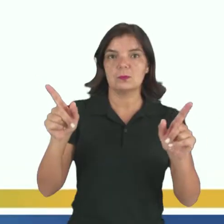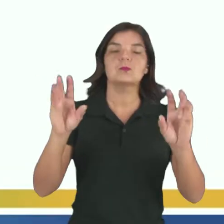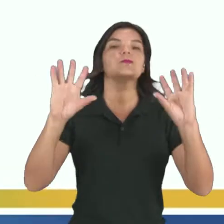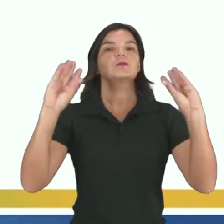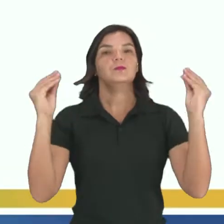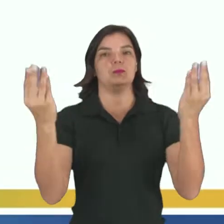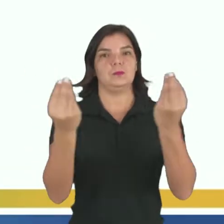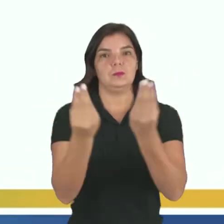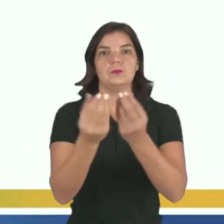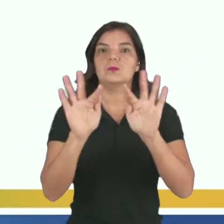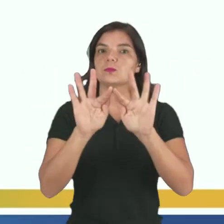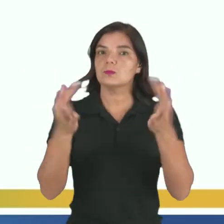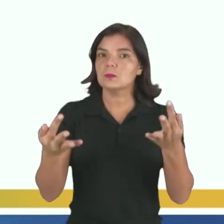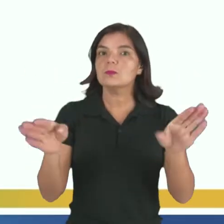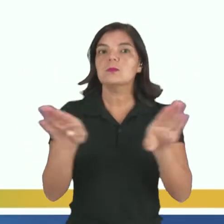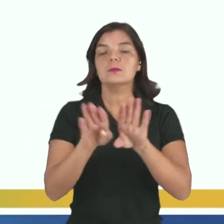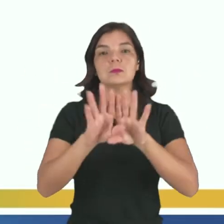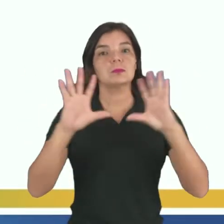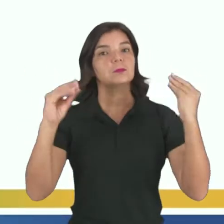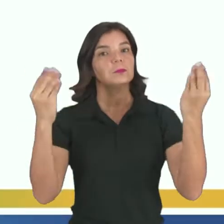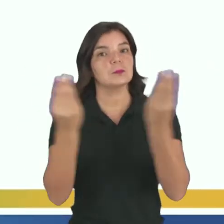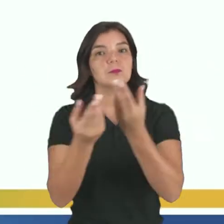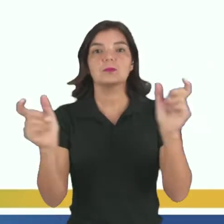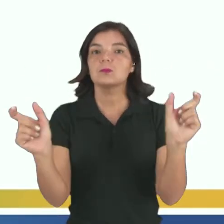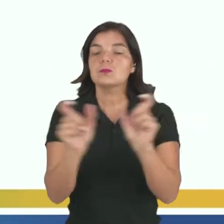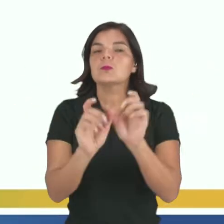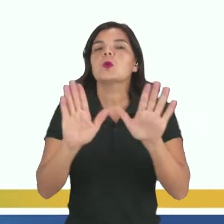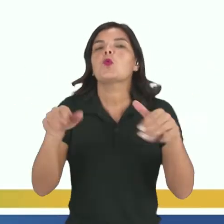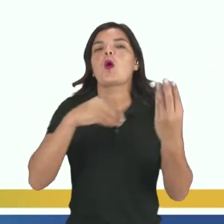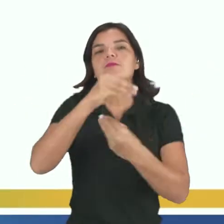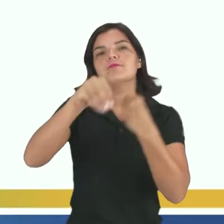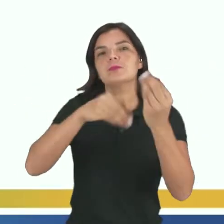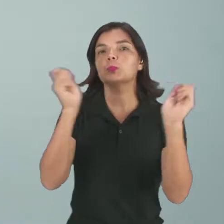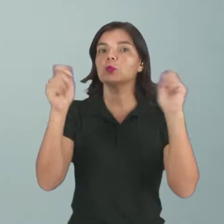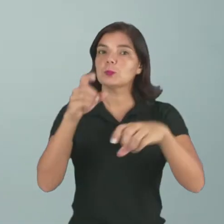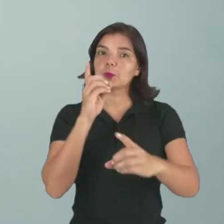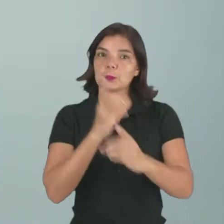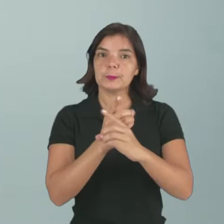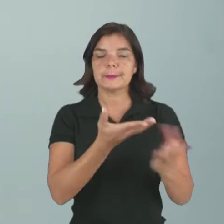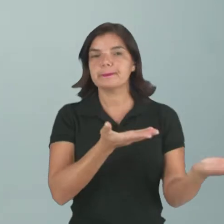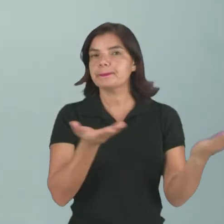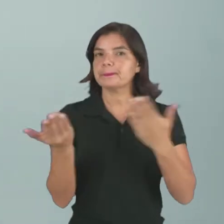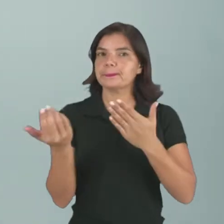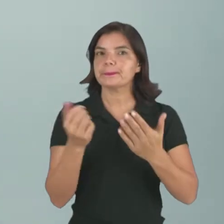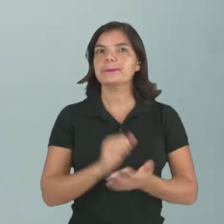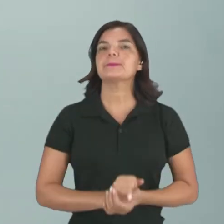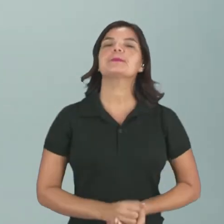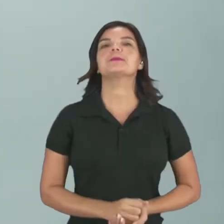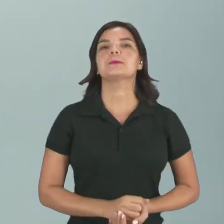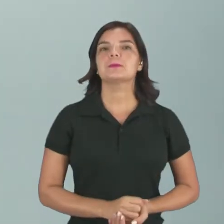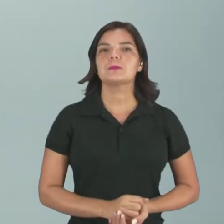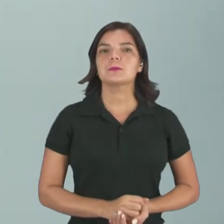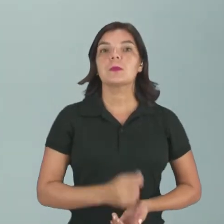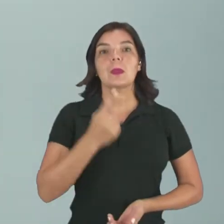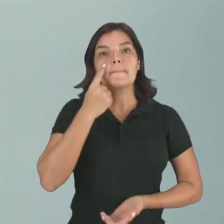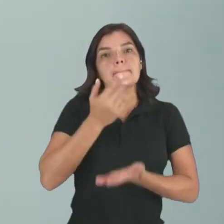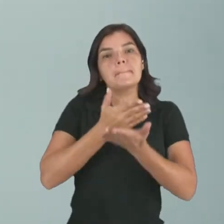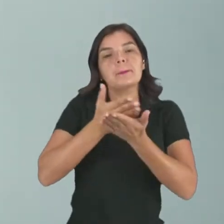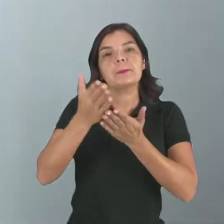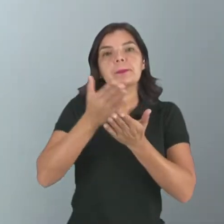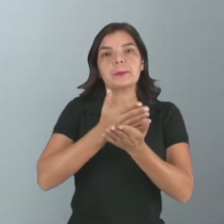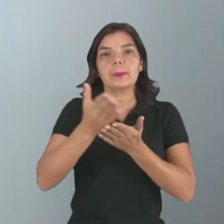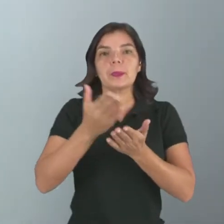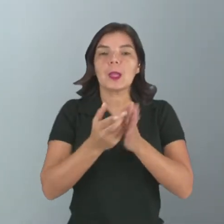substâncias simples e compostas e quais são os tipos de misturas que nós podemos encontrar. Vamos lá? Então, para